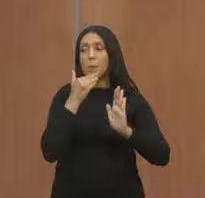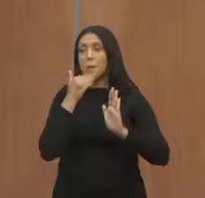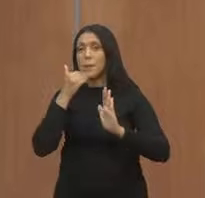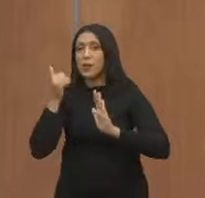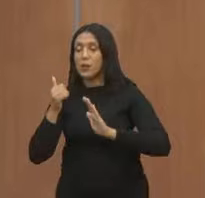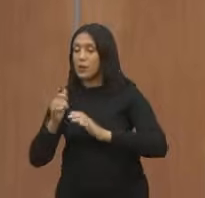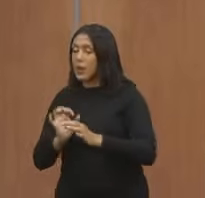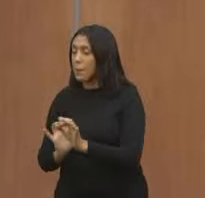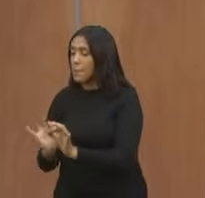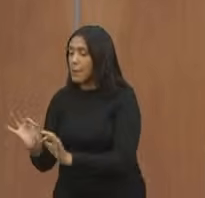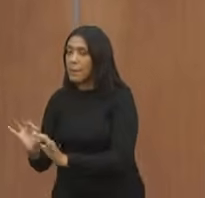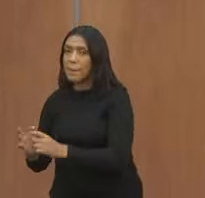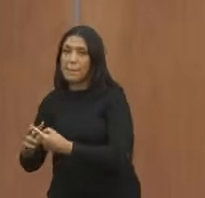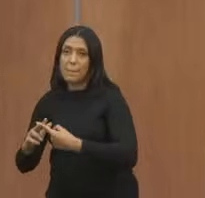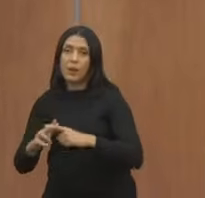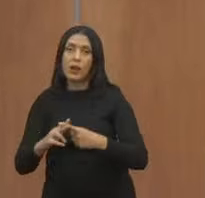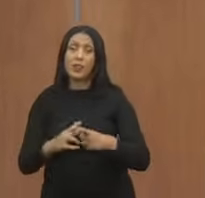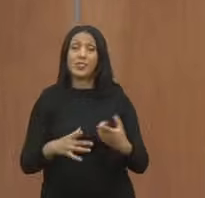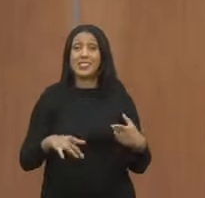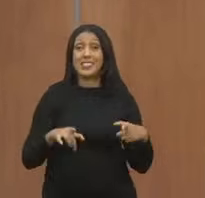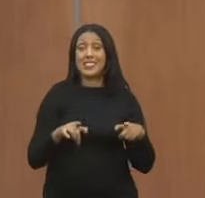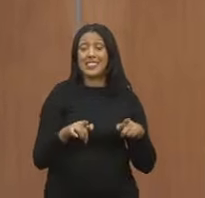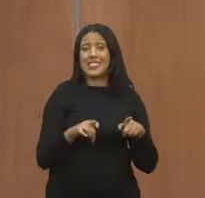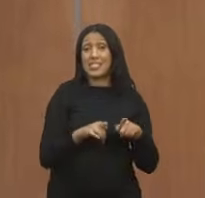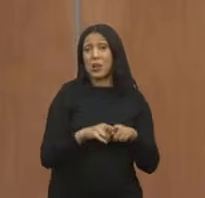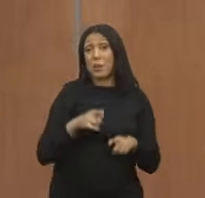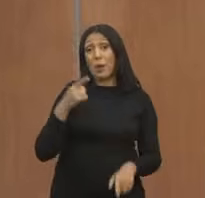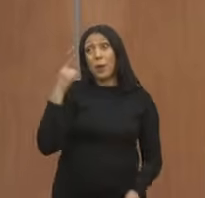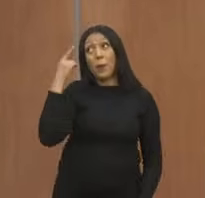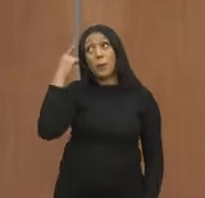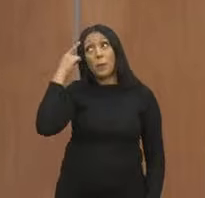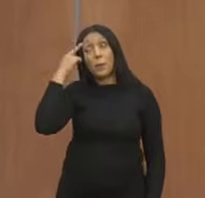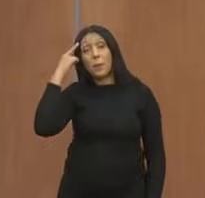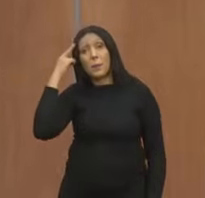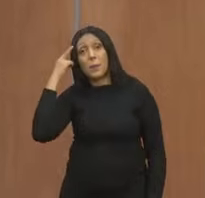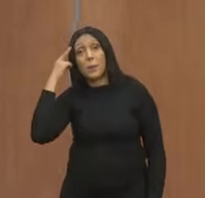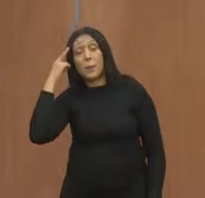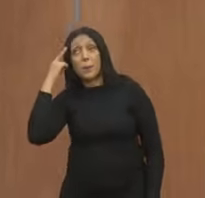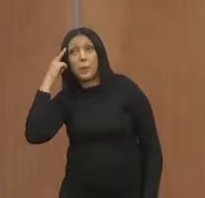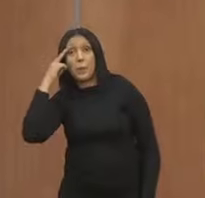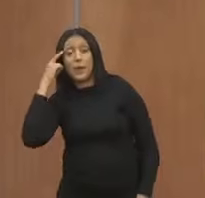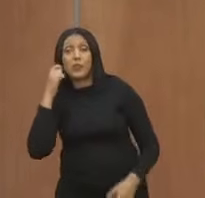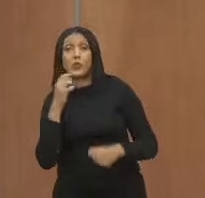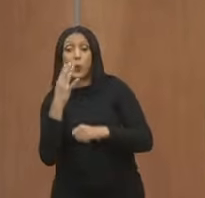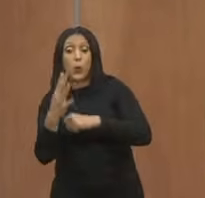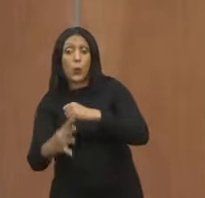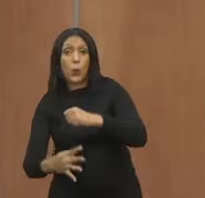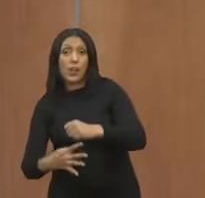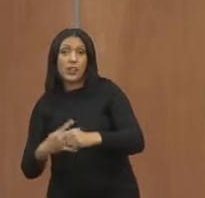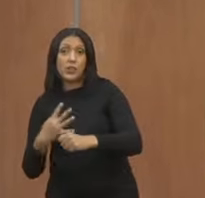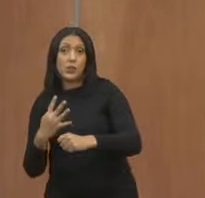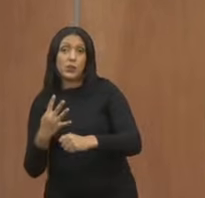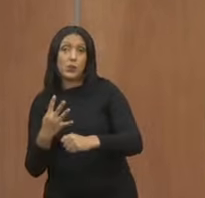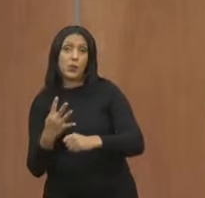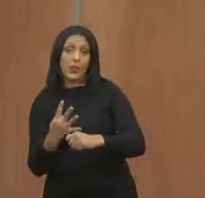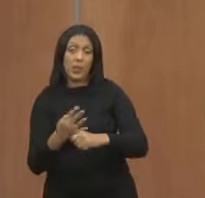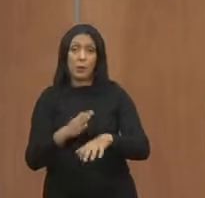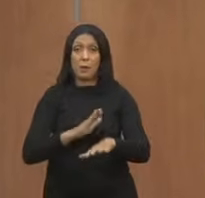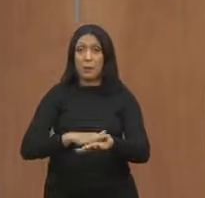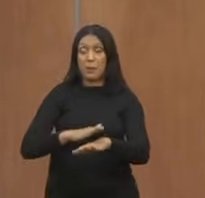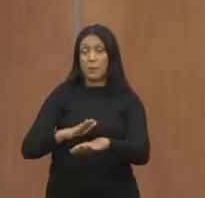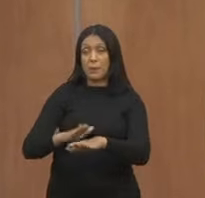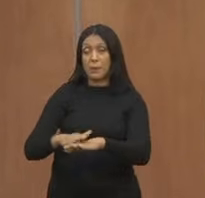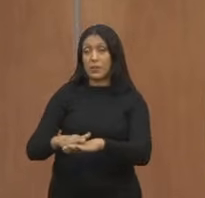o início da Via Oeste, que vai ligar a Lucas Nogueira Garcês até a região do Rio Abaixo,